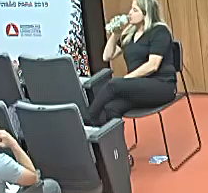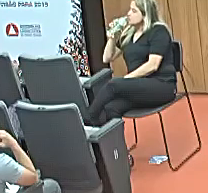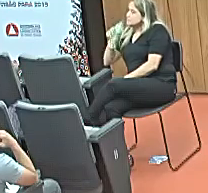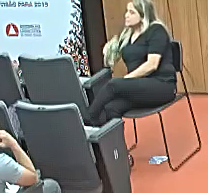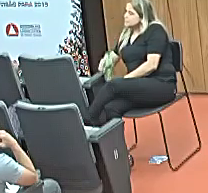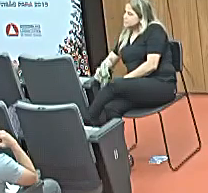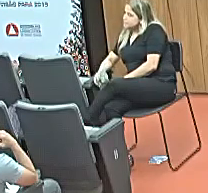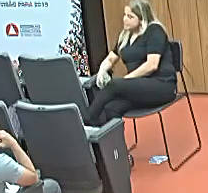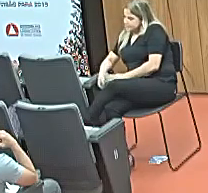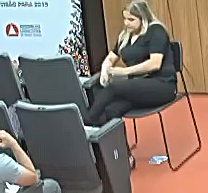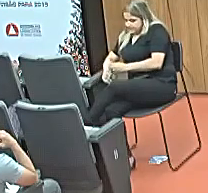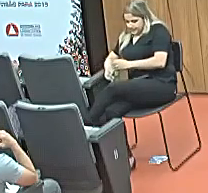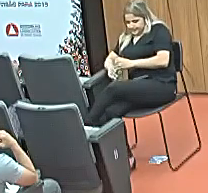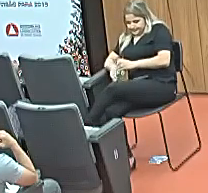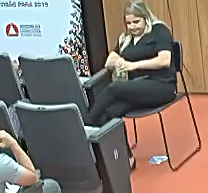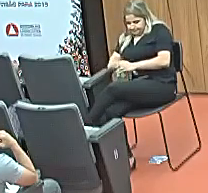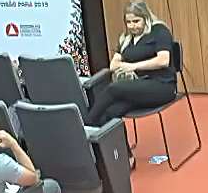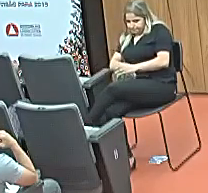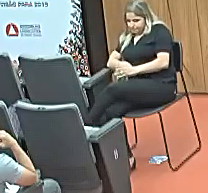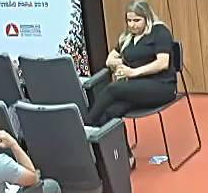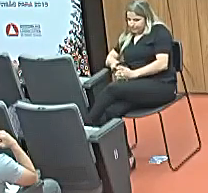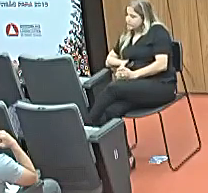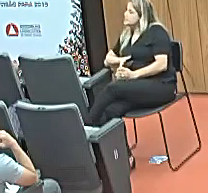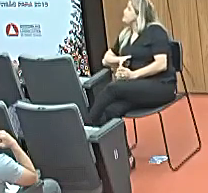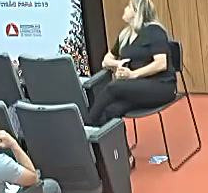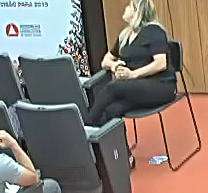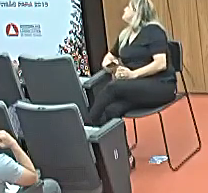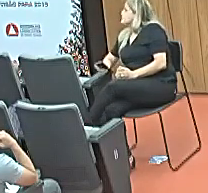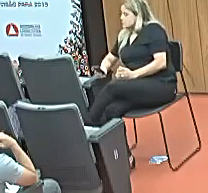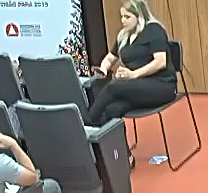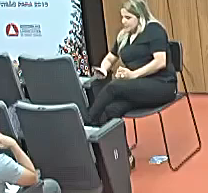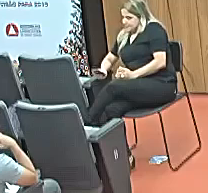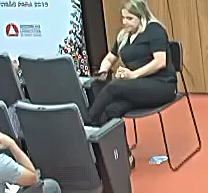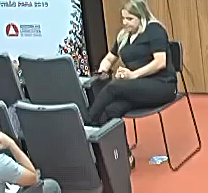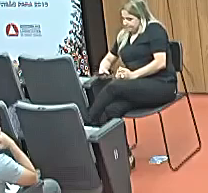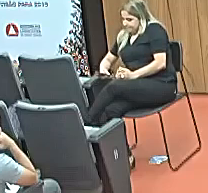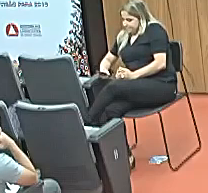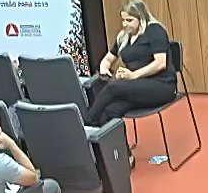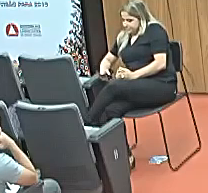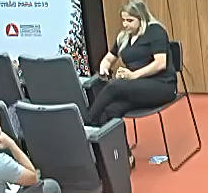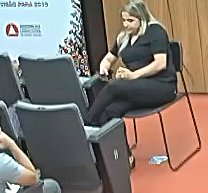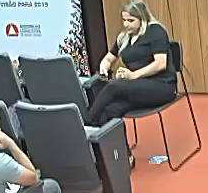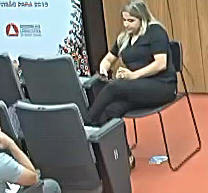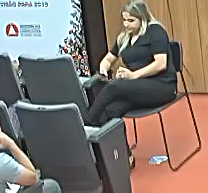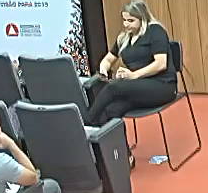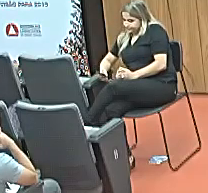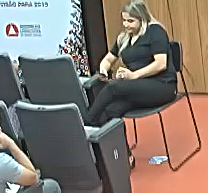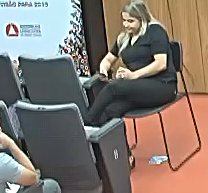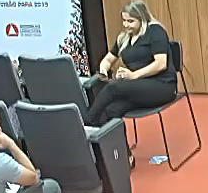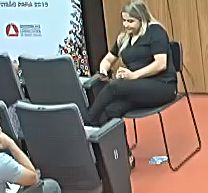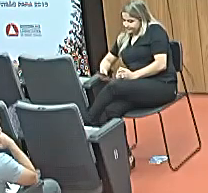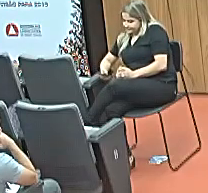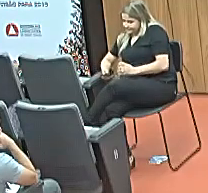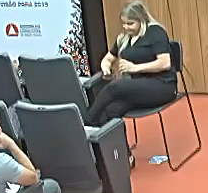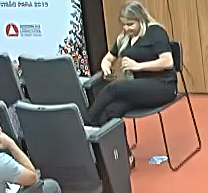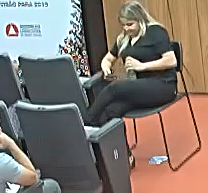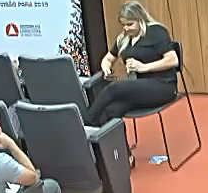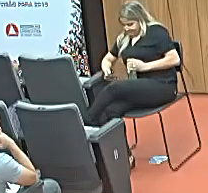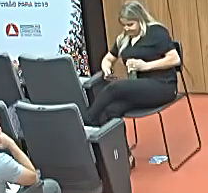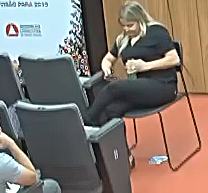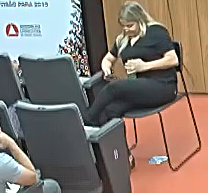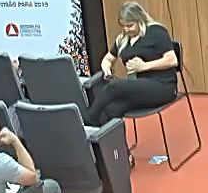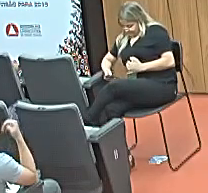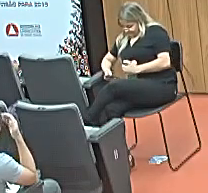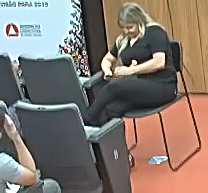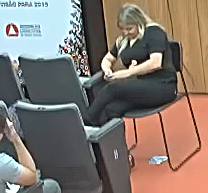íntegra na íntegra são bastante rápido pequenas goleiros aqui houve ainda a